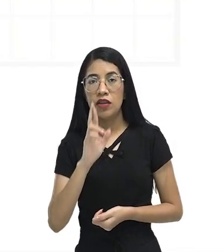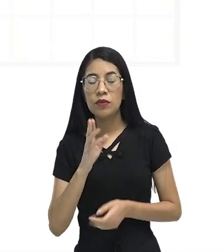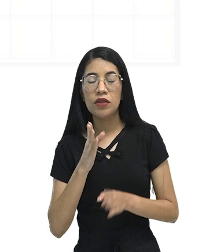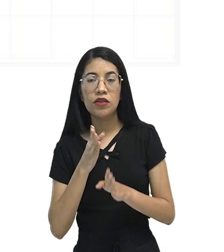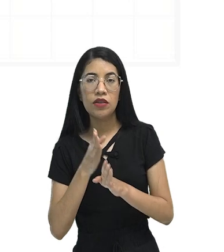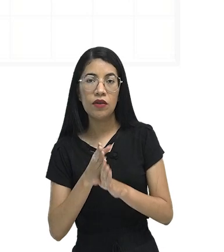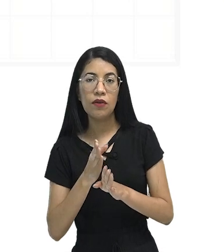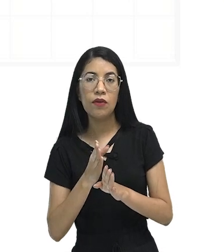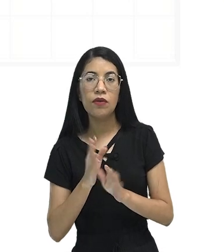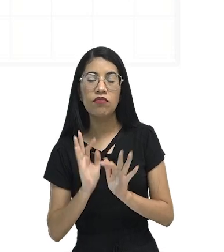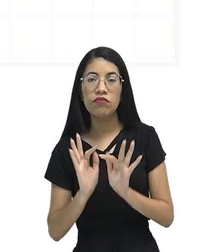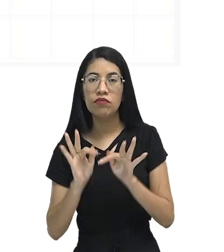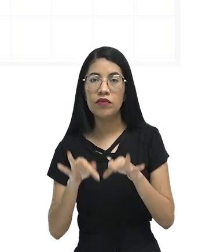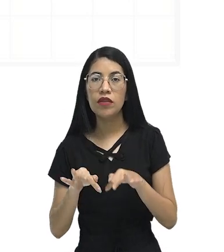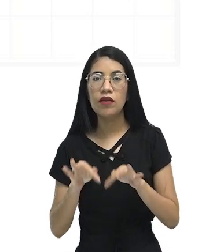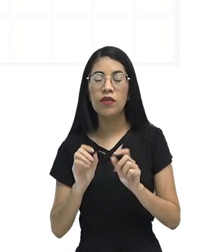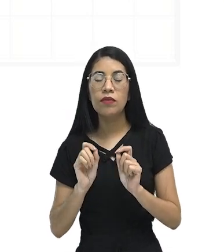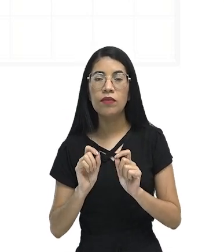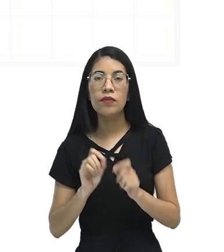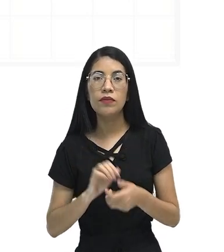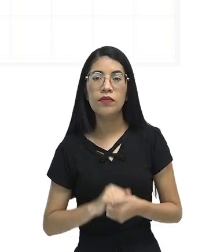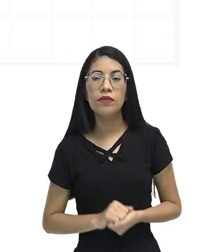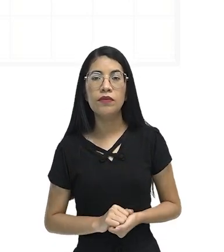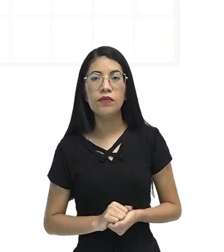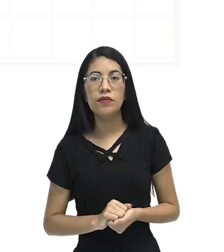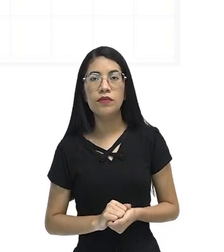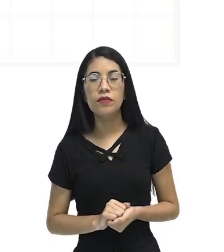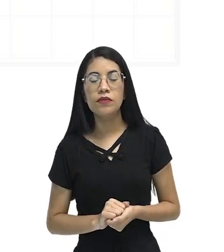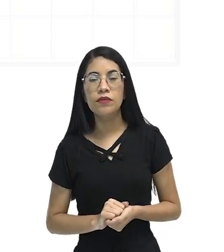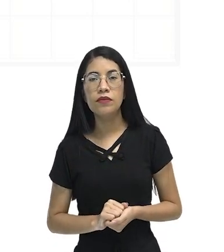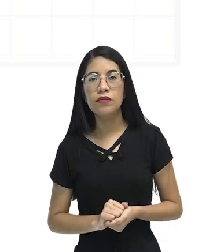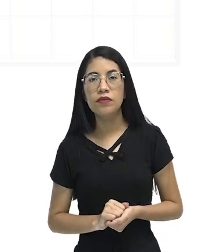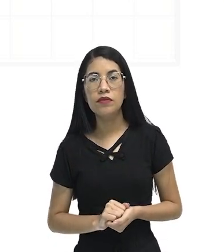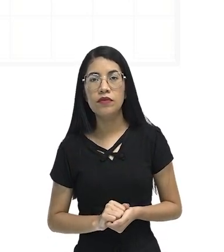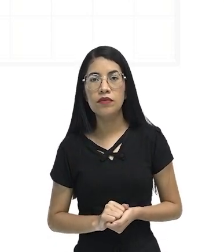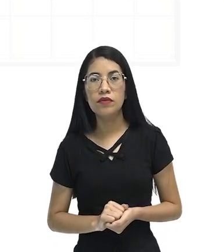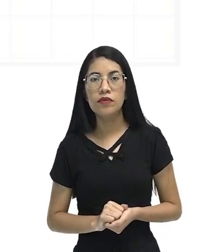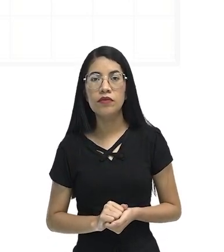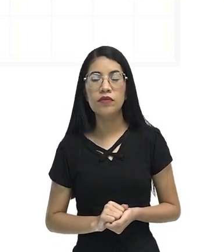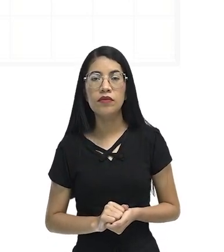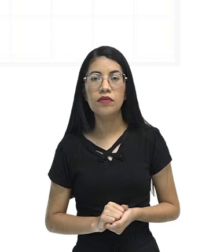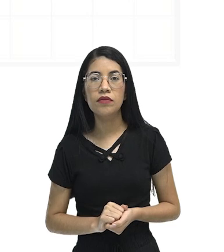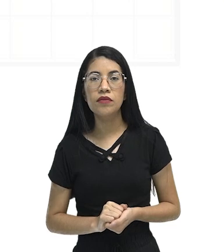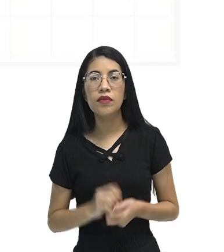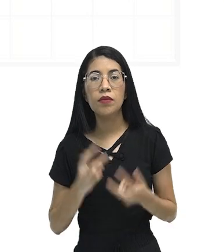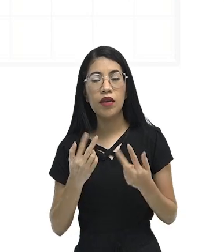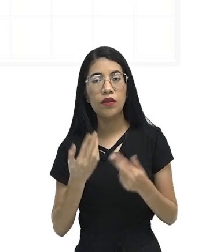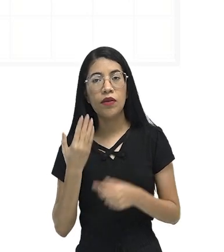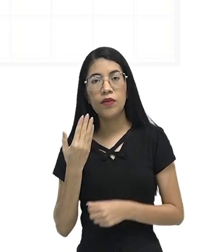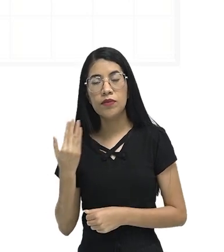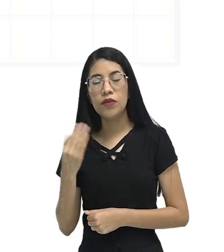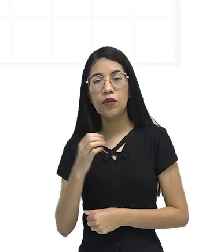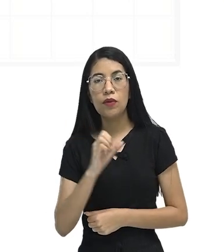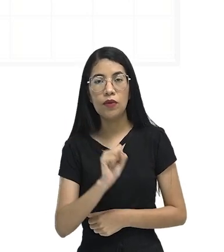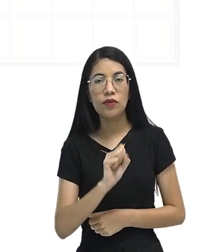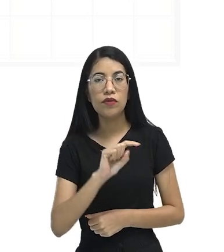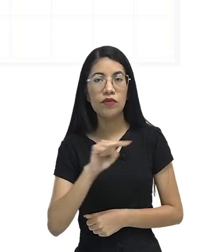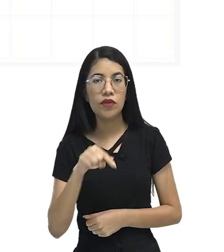claro, tem que ser esse daqui, tá? Não tem como ser outro. É exatamente esse aqui,